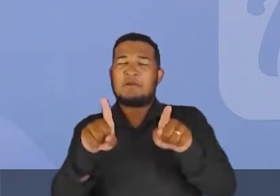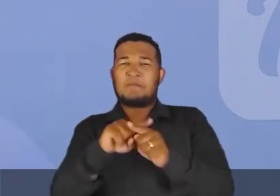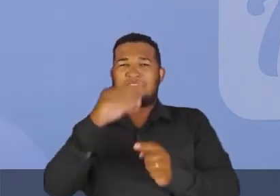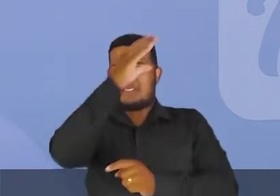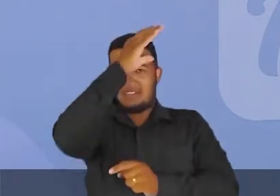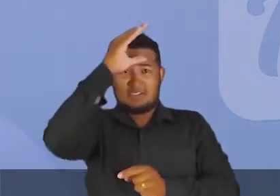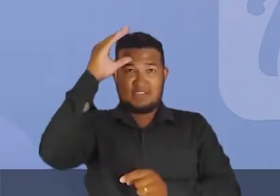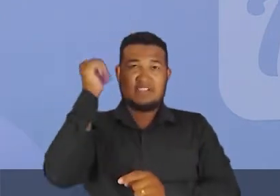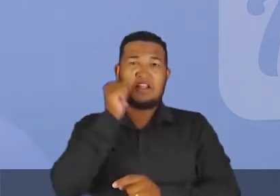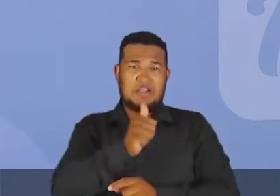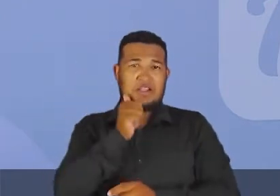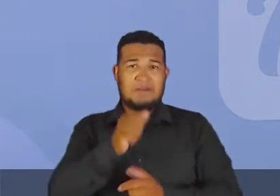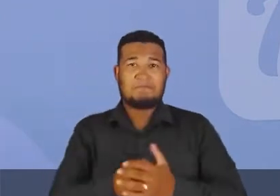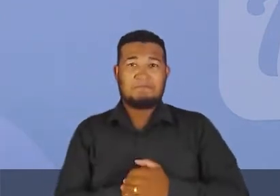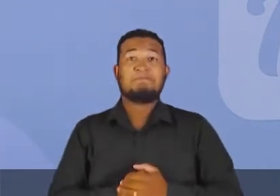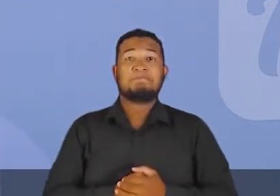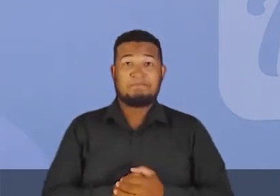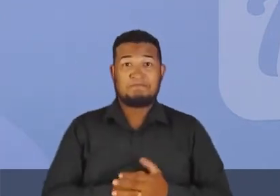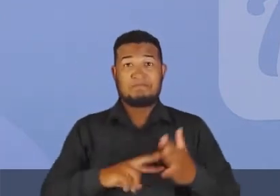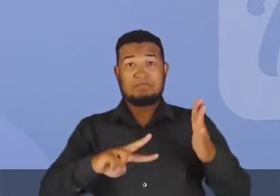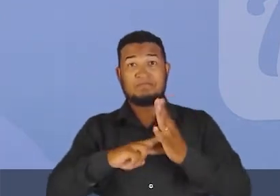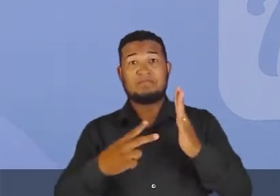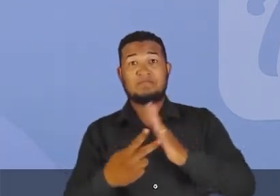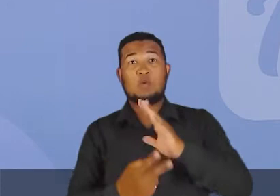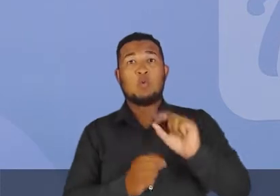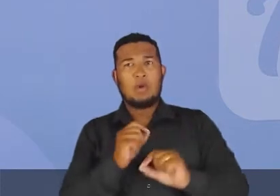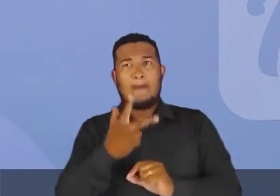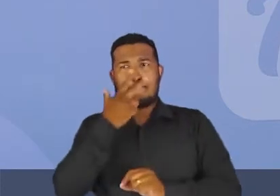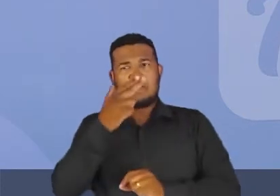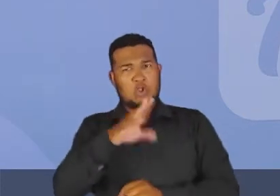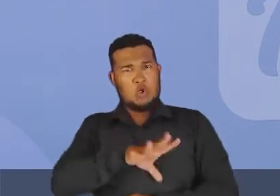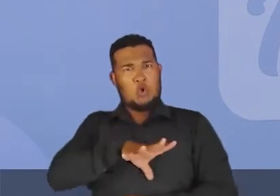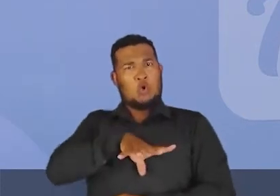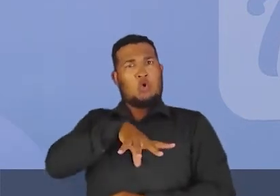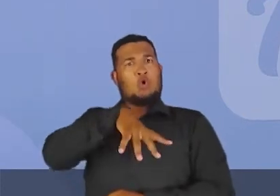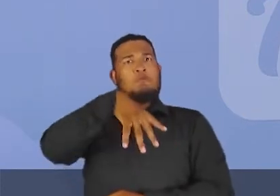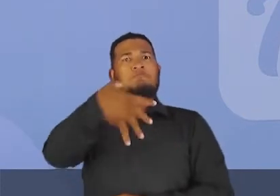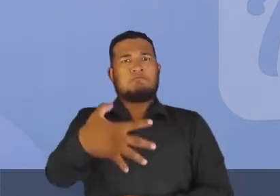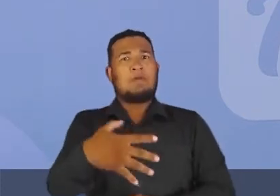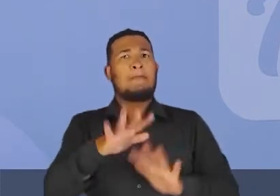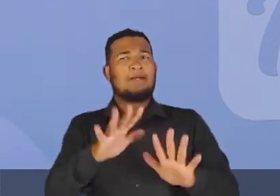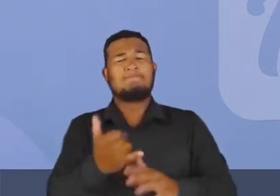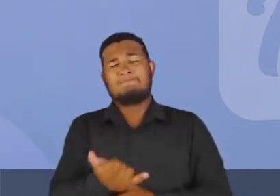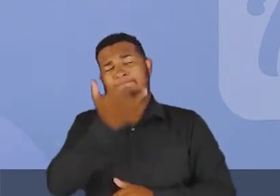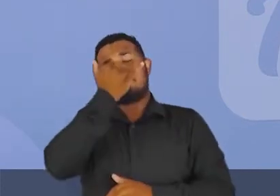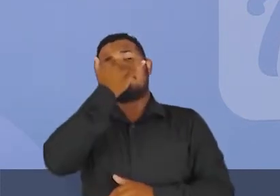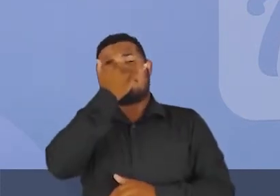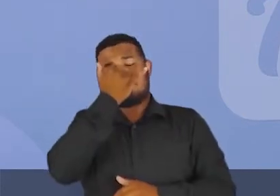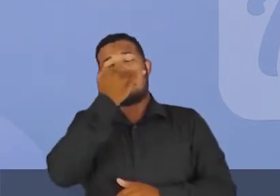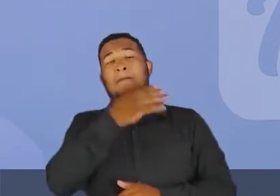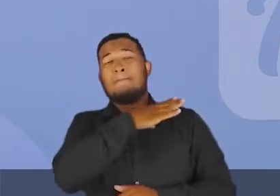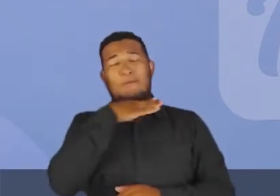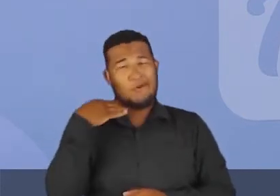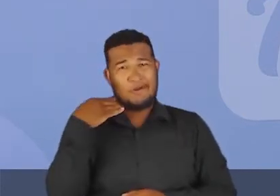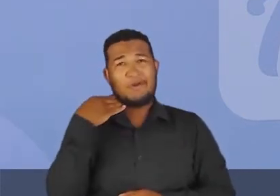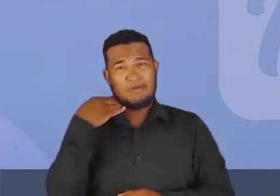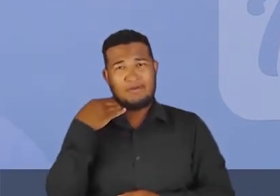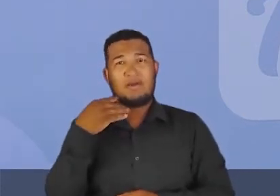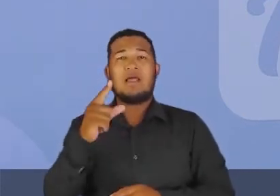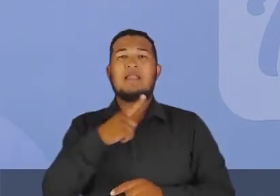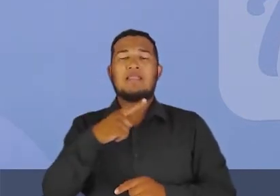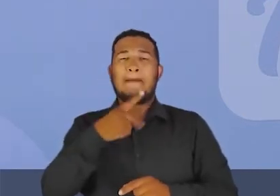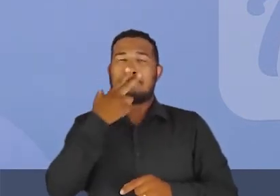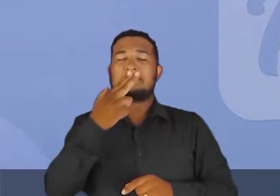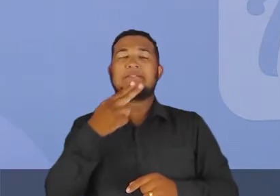Gente, ela pagou a sua ousadia com a morte. Foi condenado à morte na